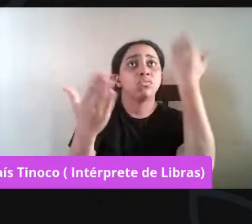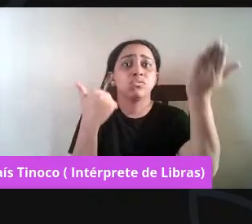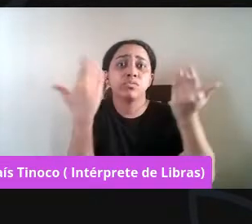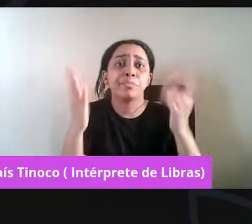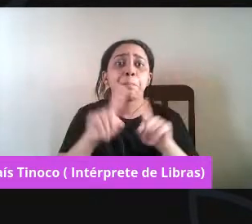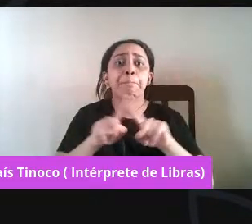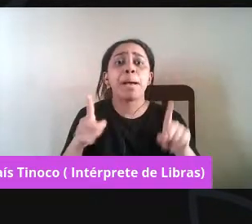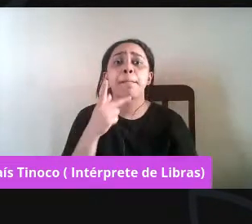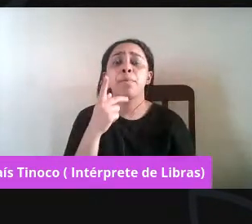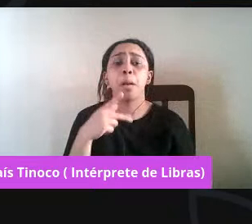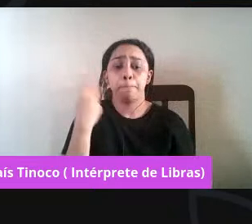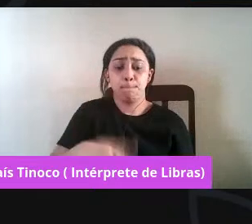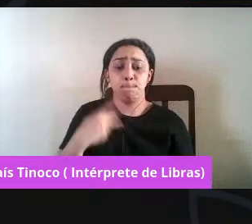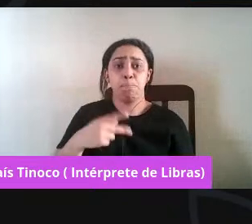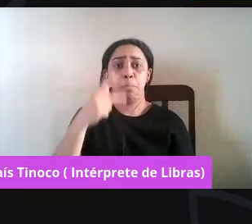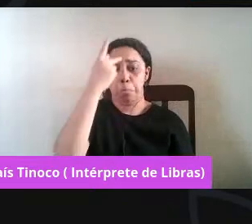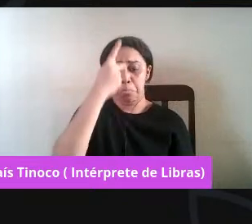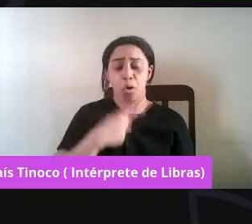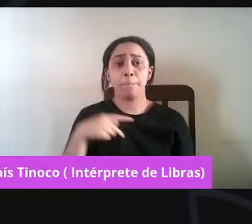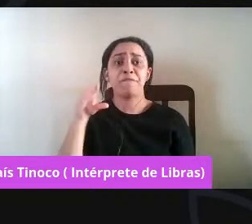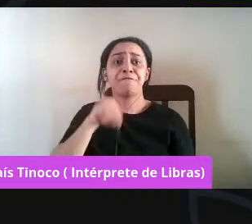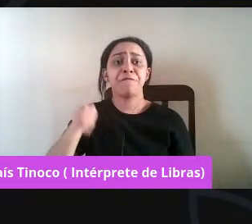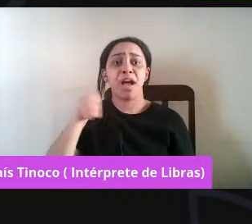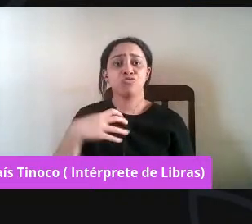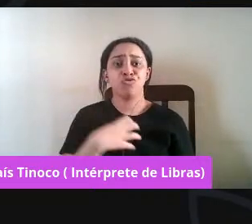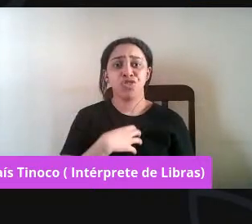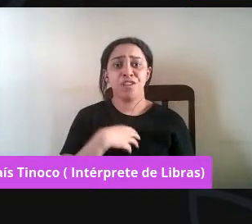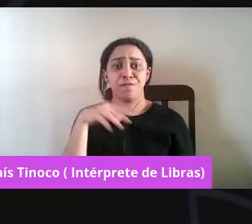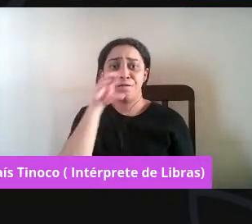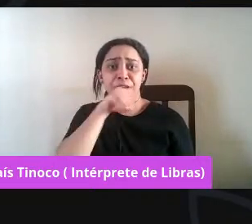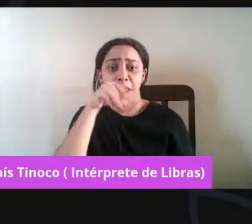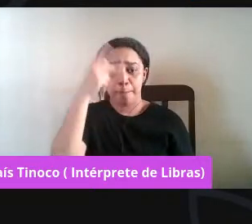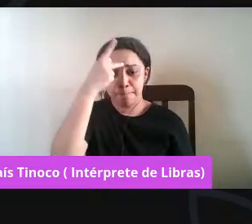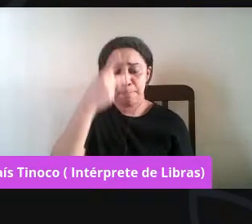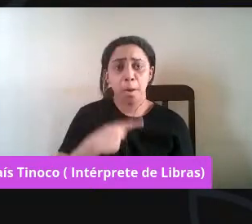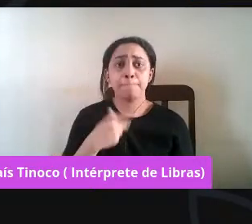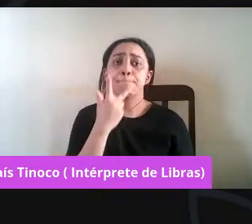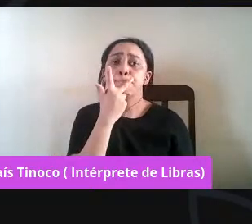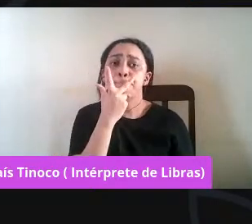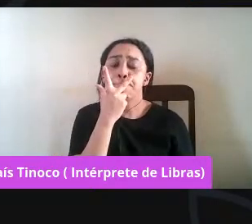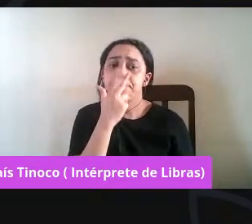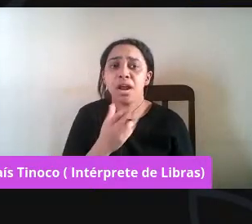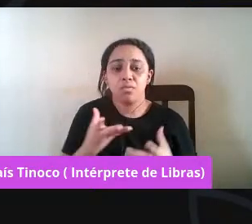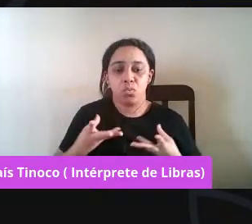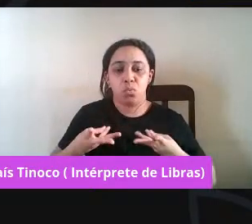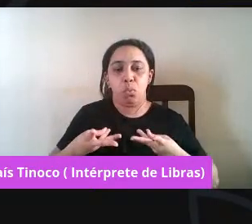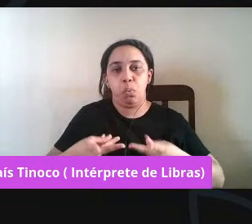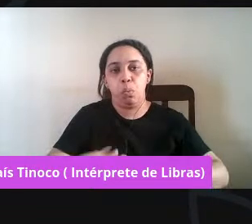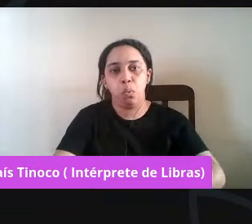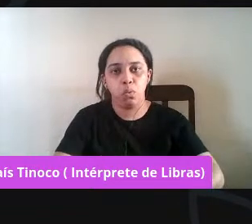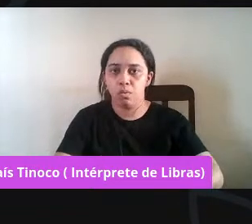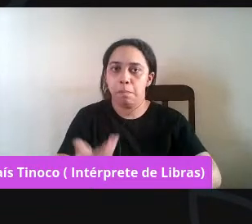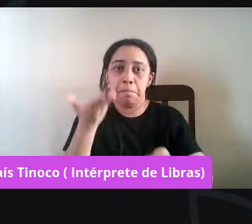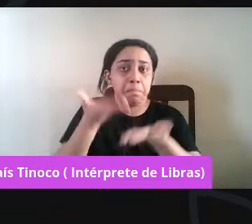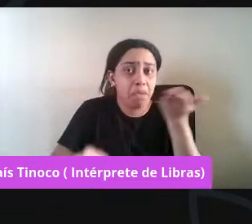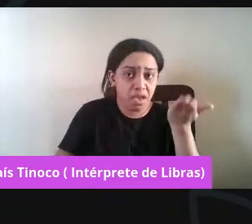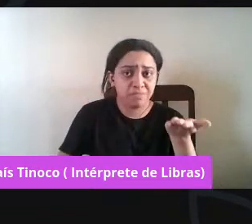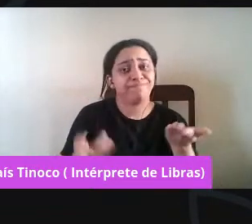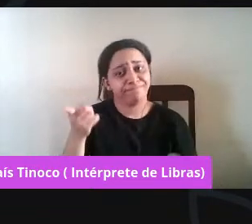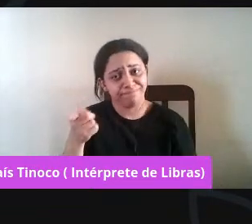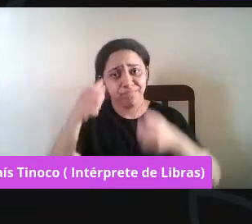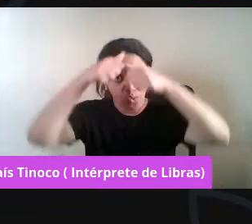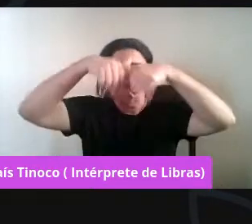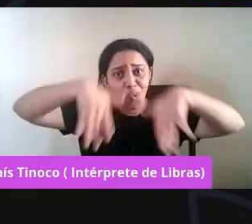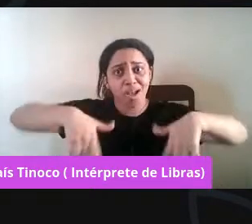regional, a sua marca regional de falar. Então, o ato linguístico, entre outras coisas, tem esse objetivo, é de resgatar, de